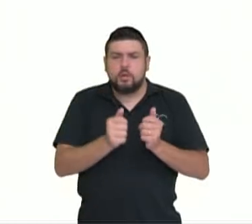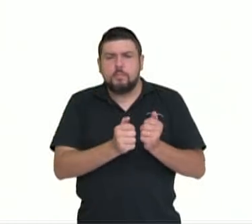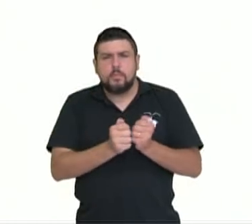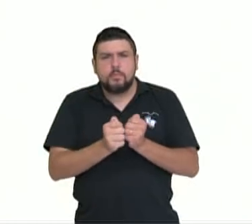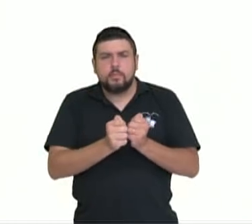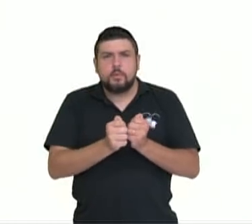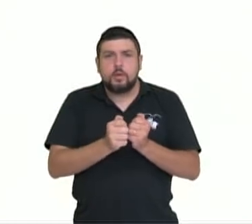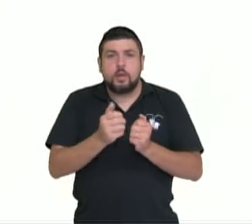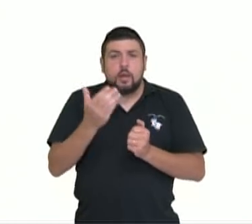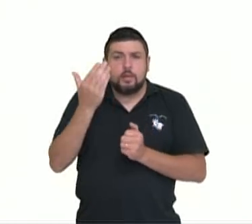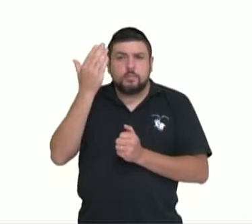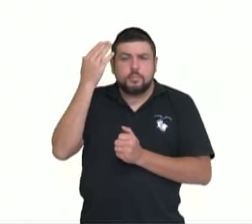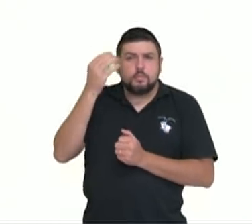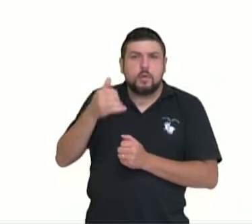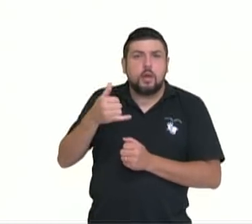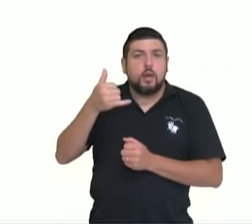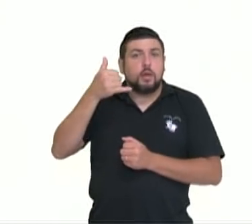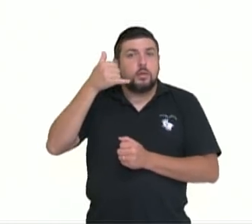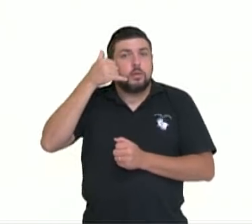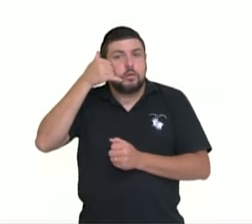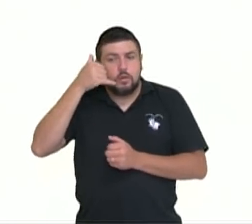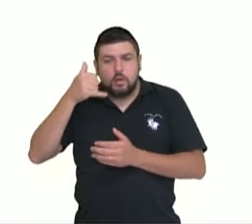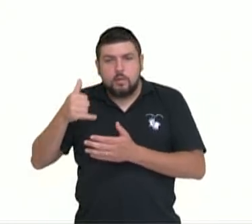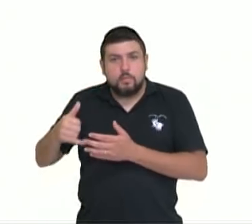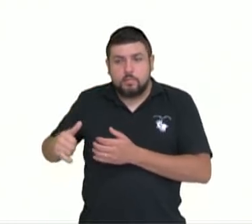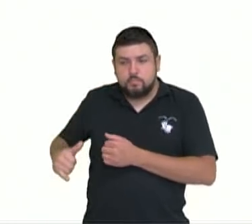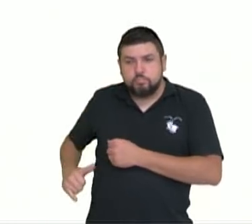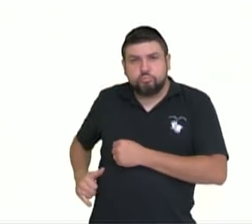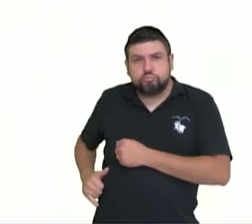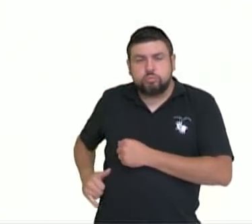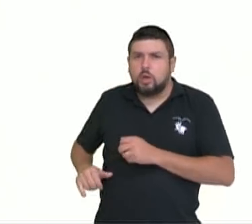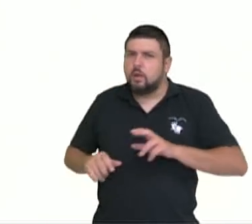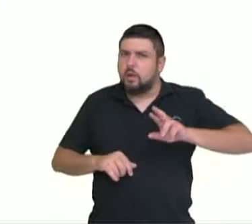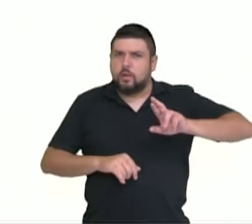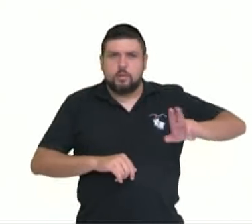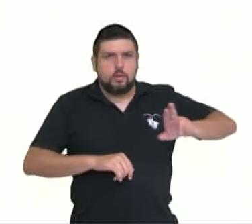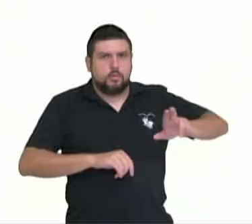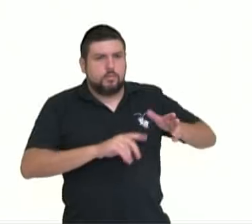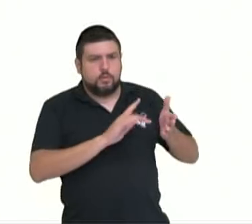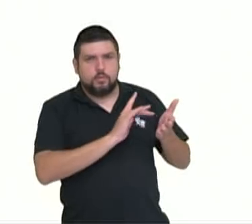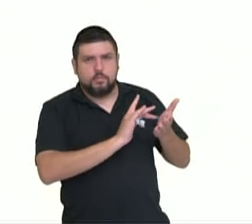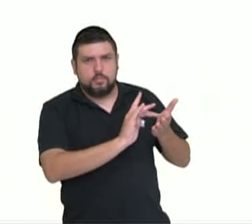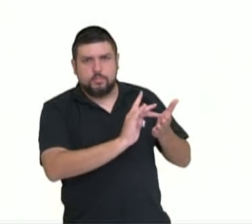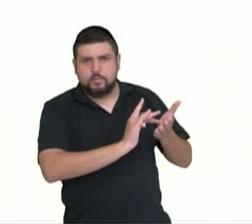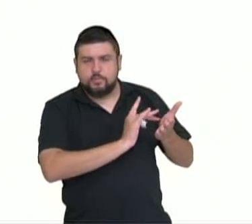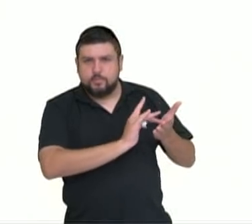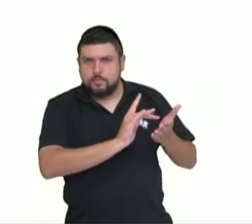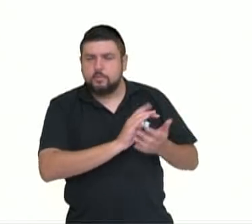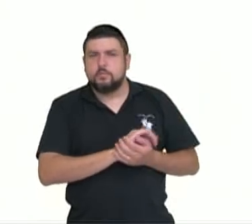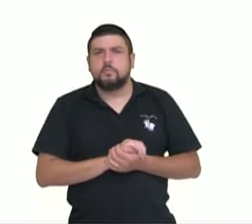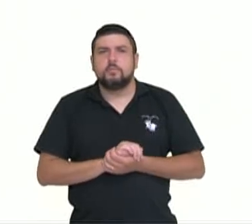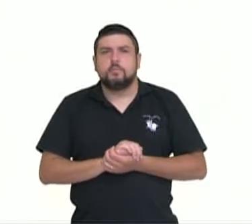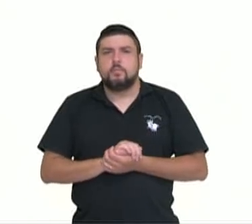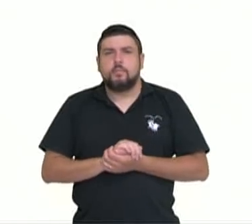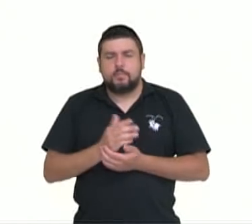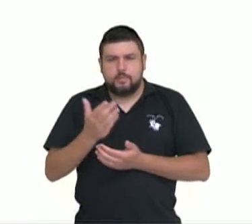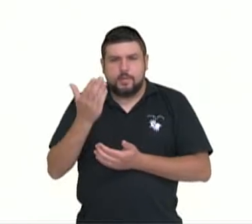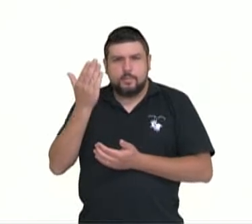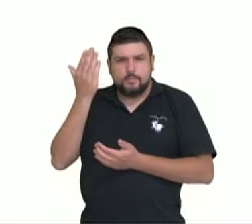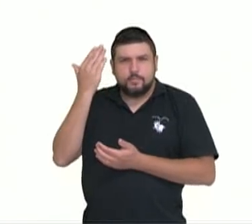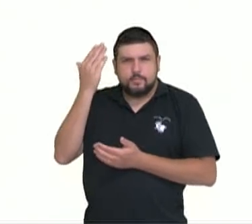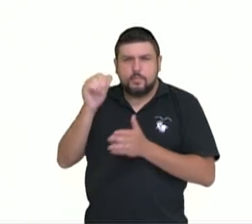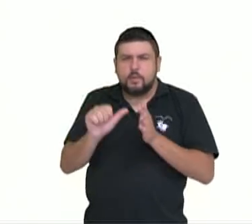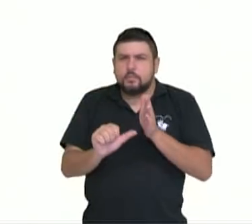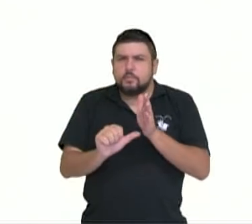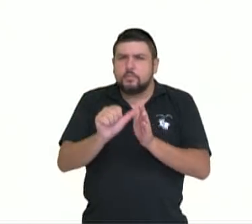telefones celulares, não smartphones, tá? Então, a primeira geração de telefones celulares,